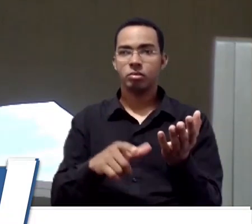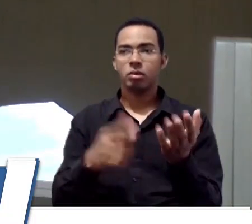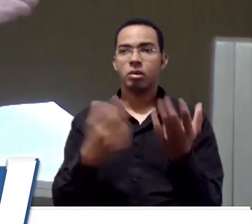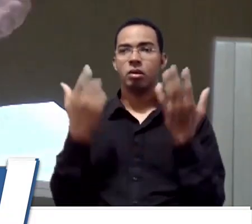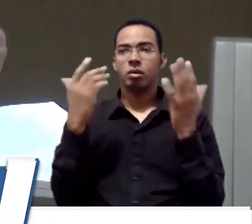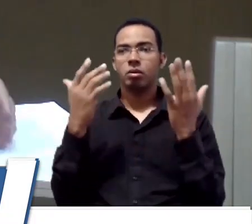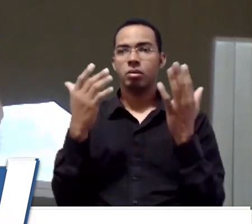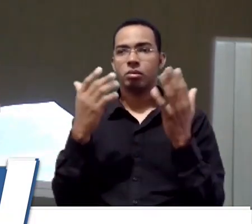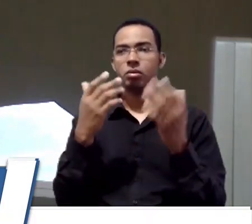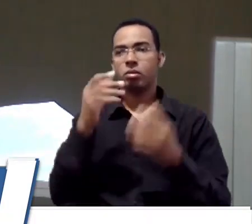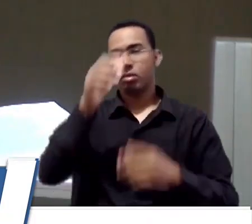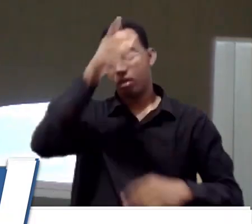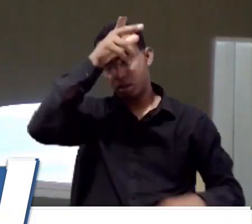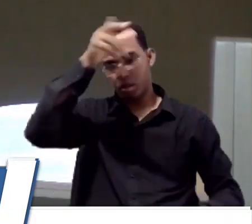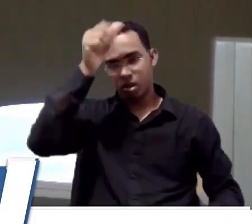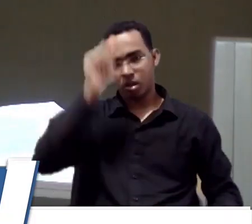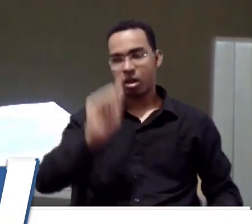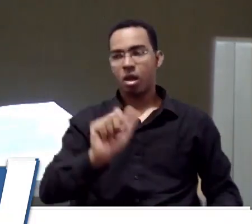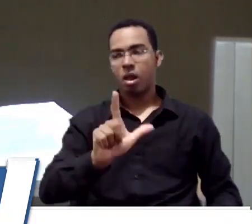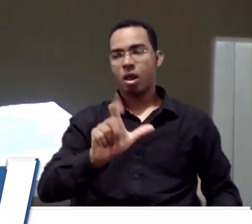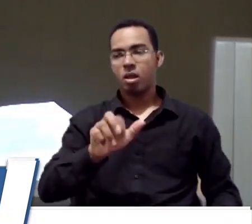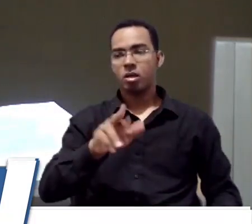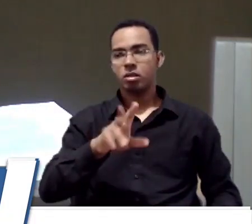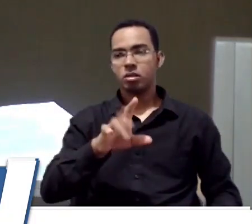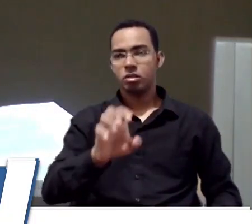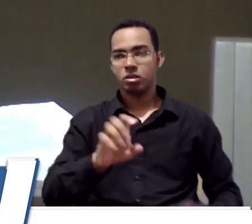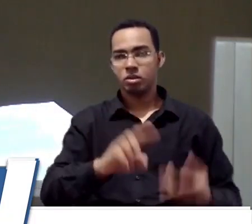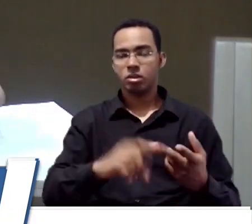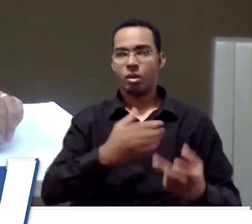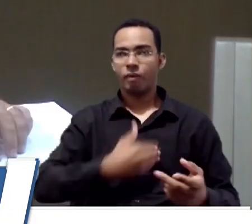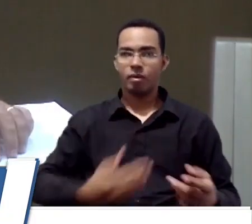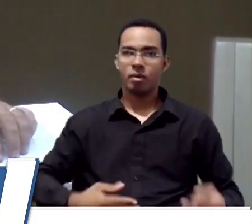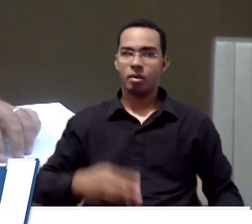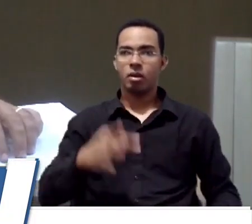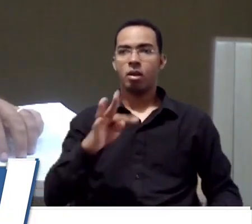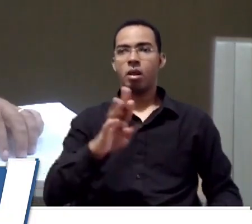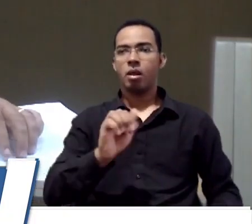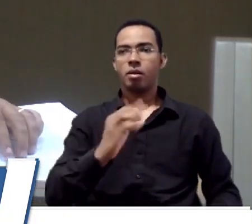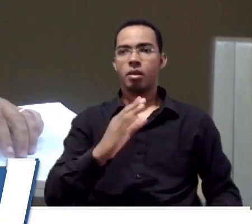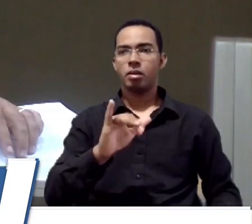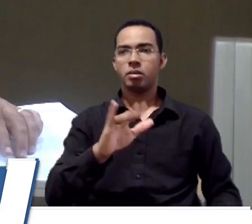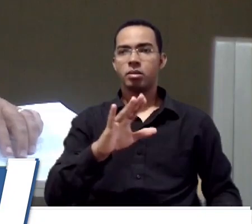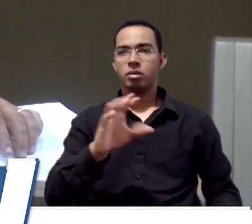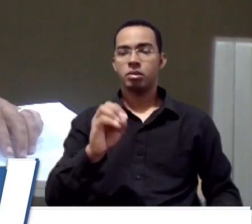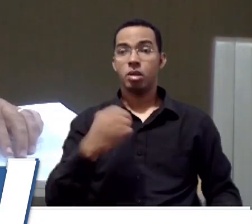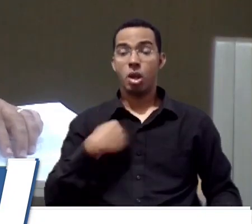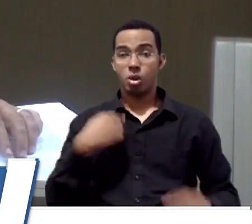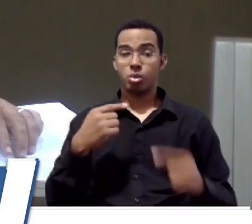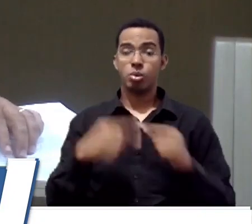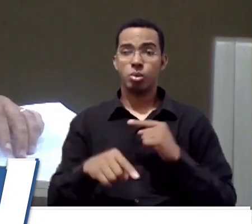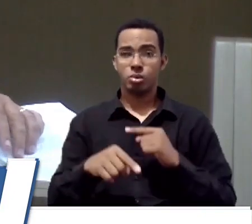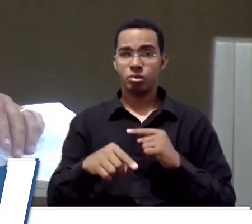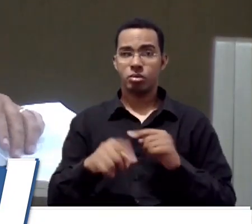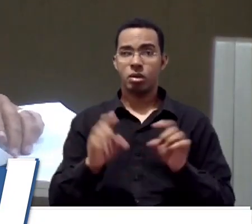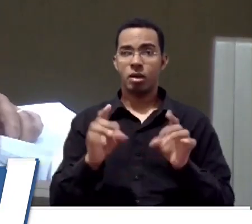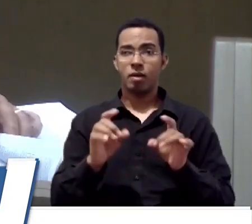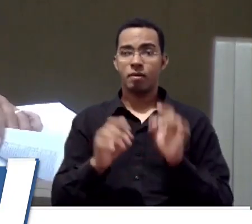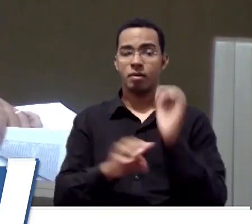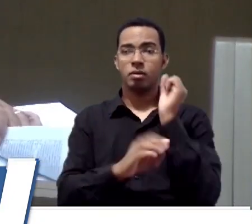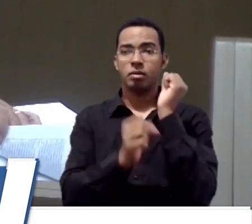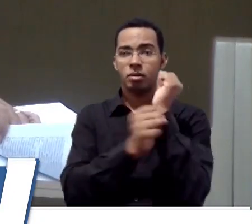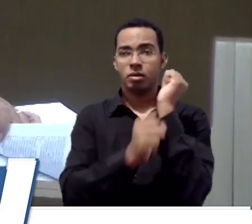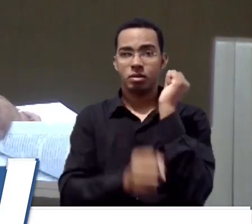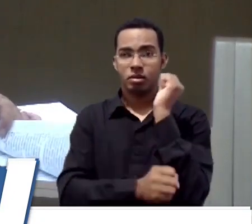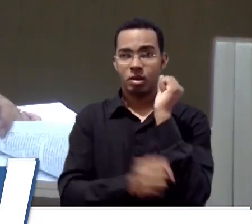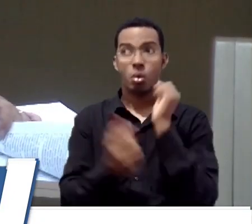trabalho do Alexandre e do governador Tarcísio, e sou contra a privatização da Sabesp. Outras